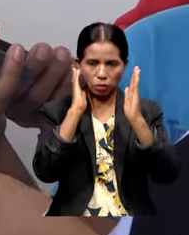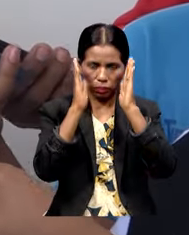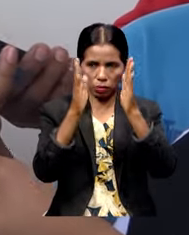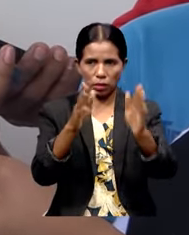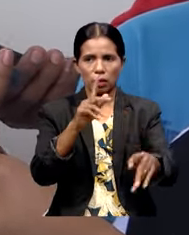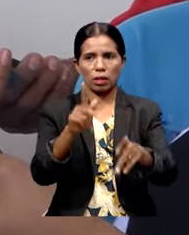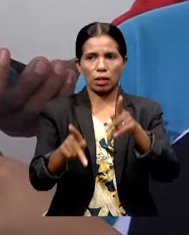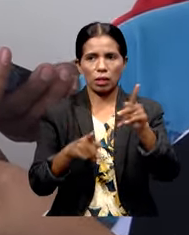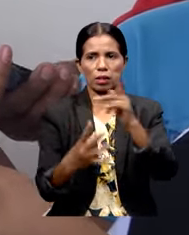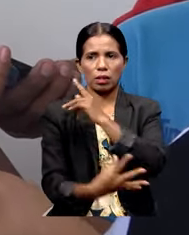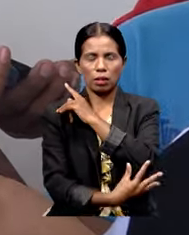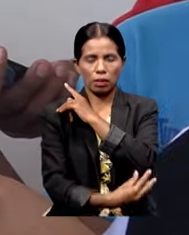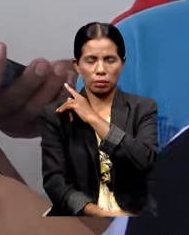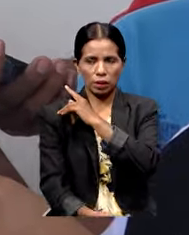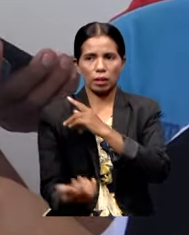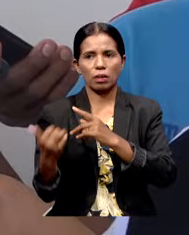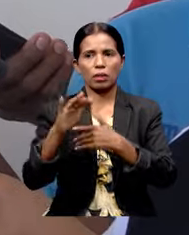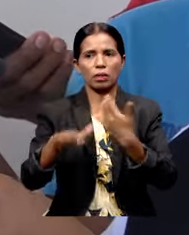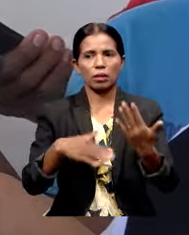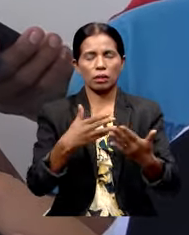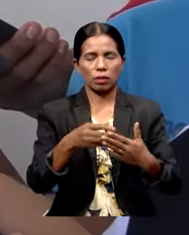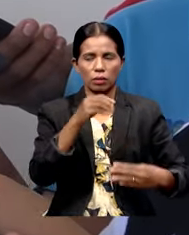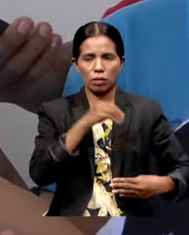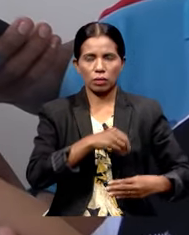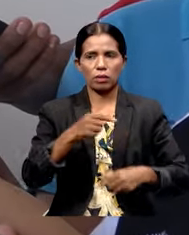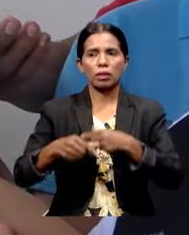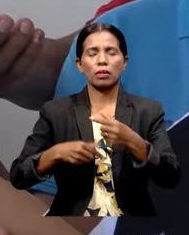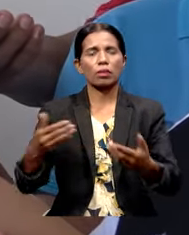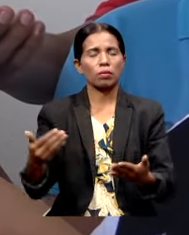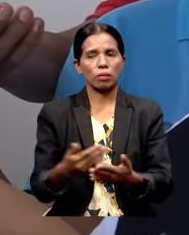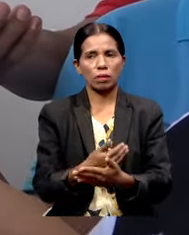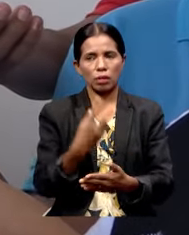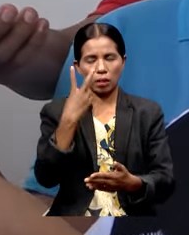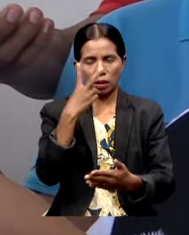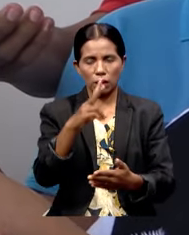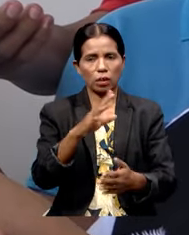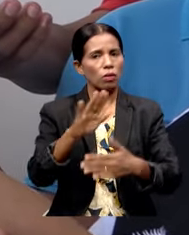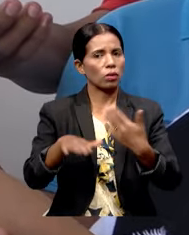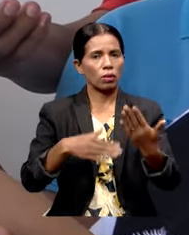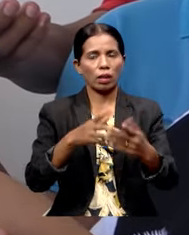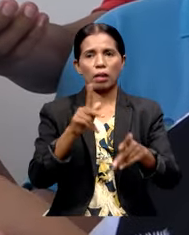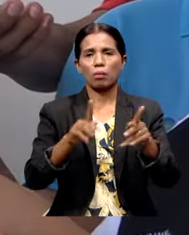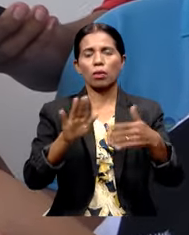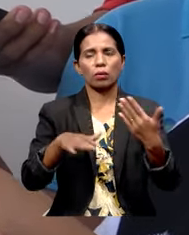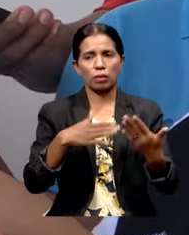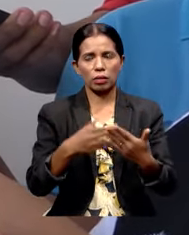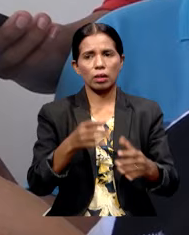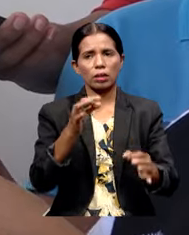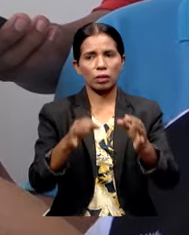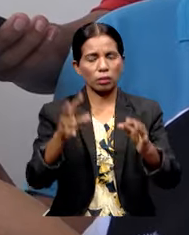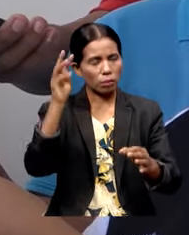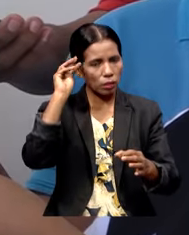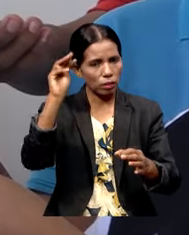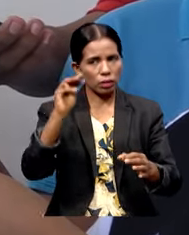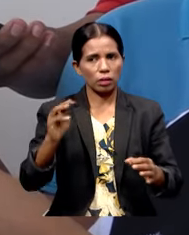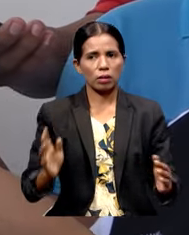é uma vulnerabilidade. Agora, Bolsa da Mãe Geração Fun, Hare Zeralba é uma rototo. Se ministra e da Maquixin